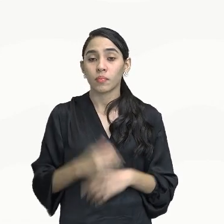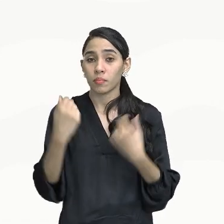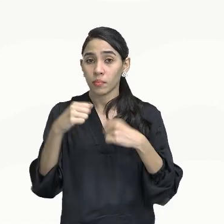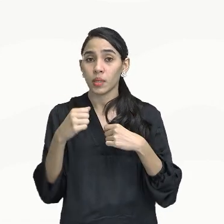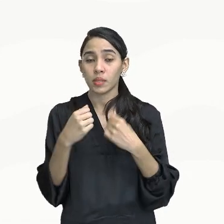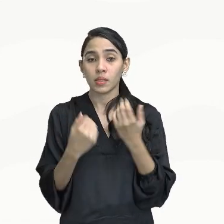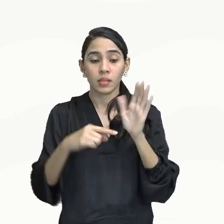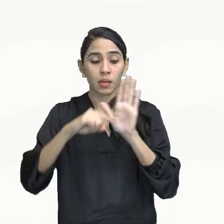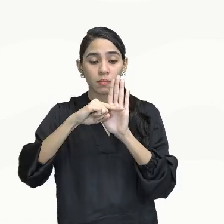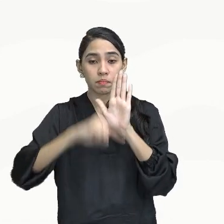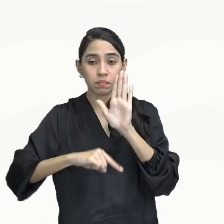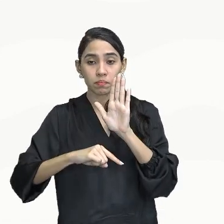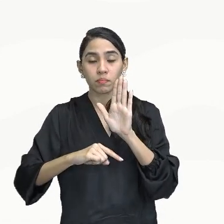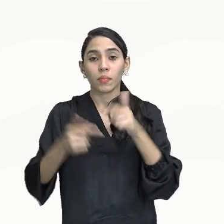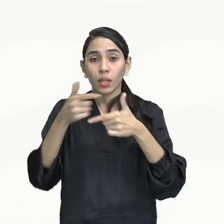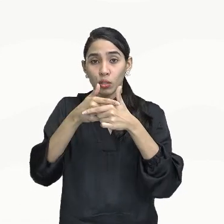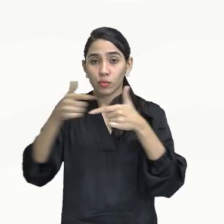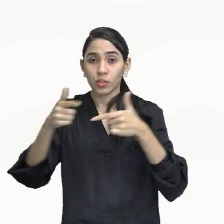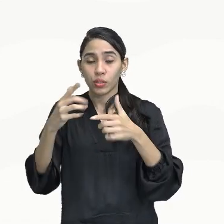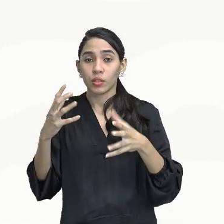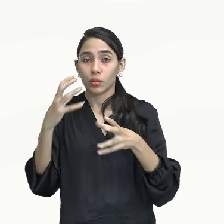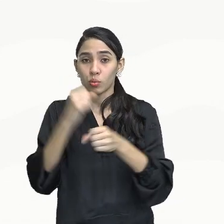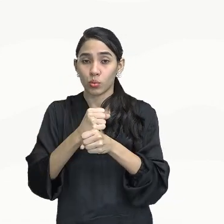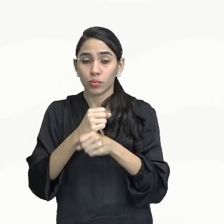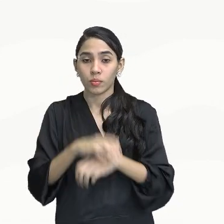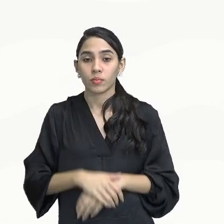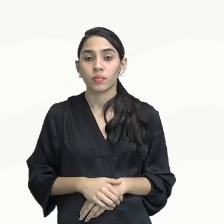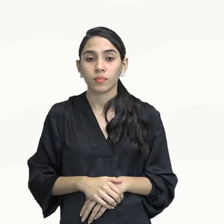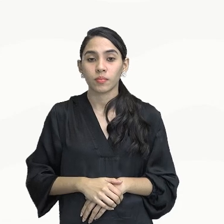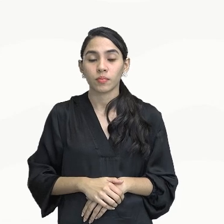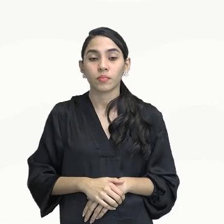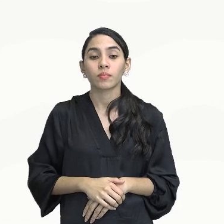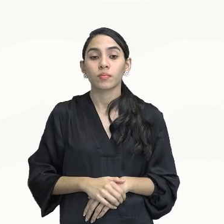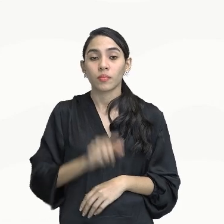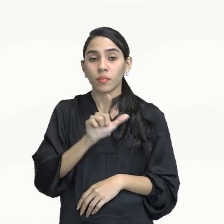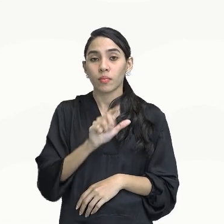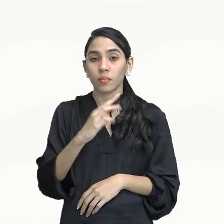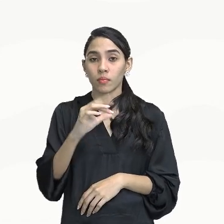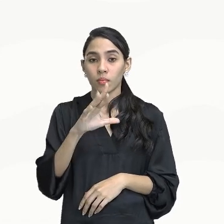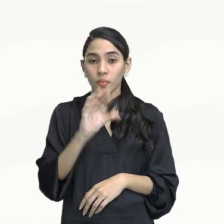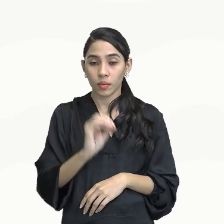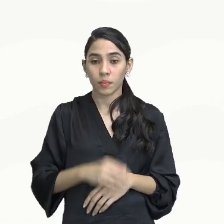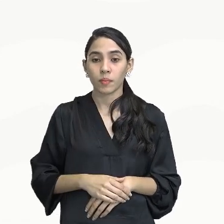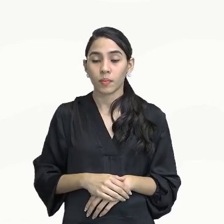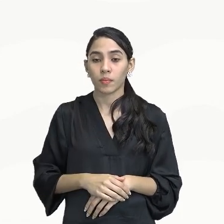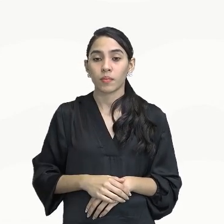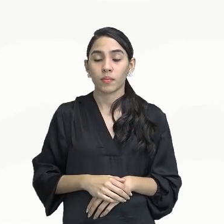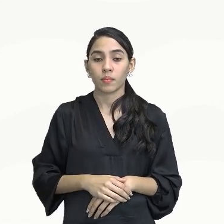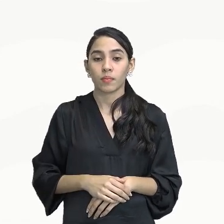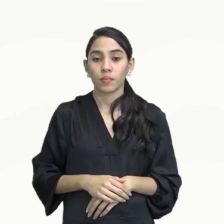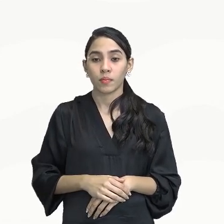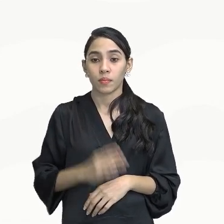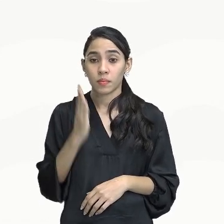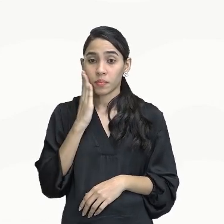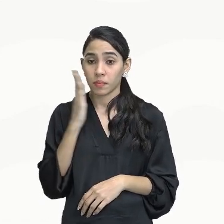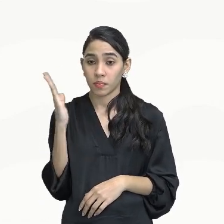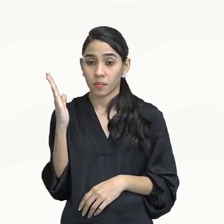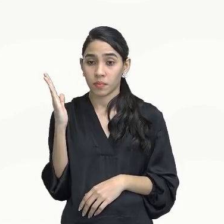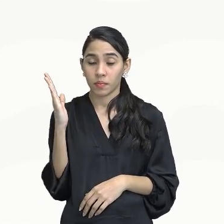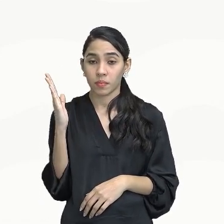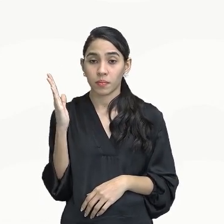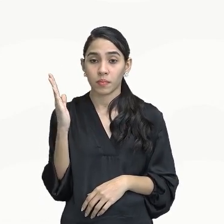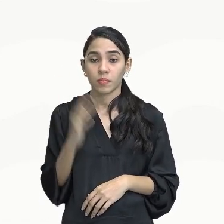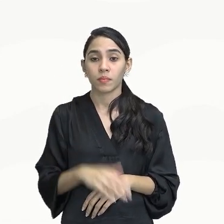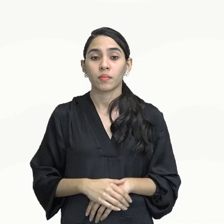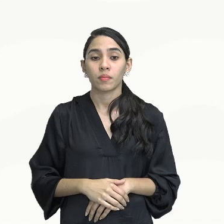aquela diferença e dividir pelo total. Então, o lucro em porcentagem do preço de custo, olha lá, qual foi o preço